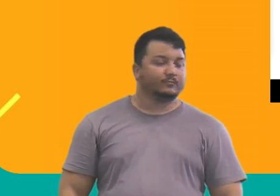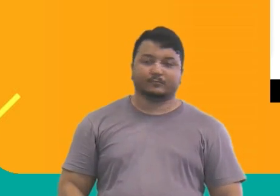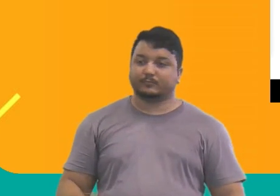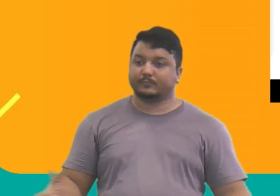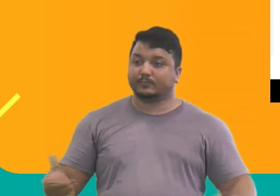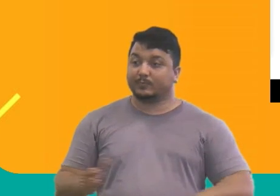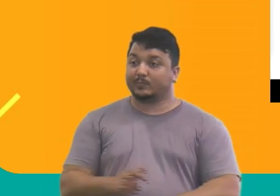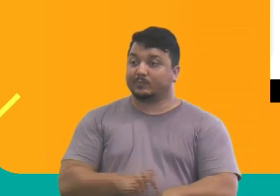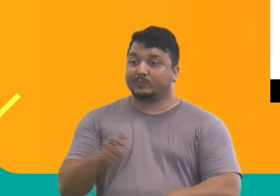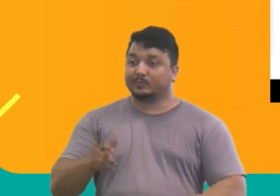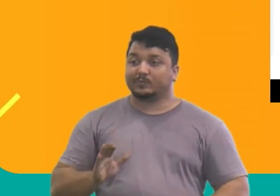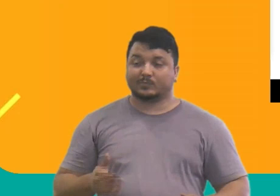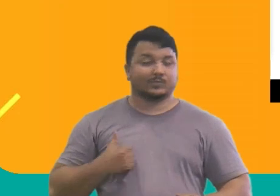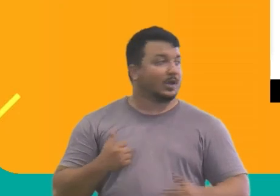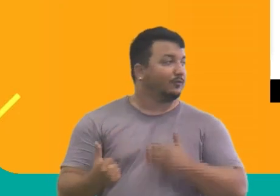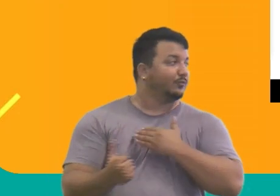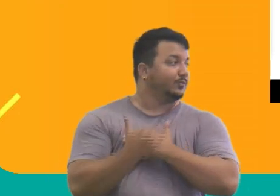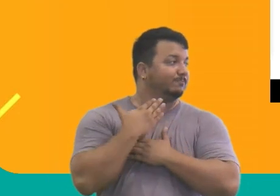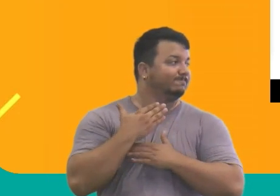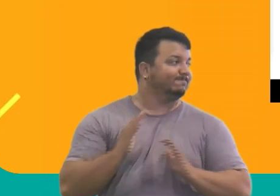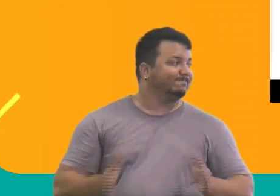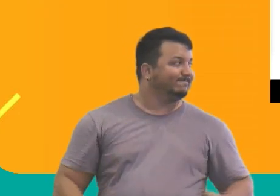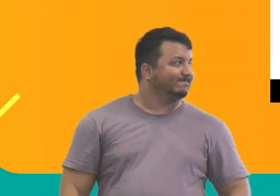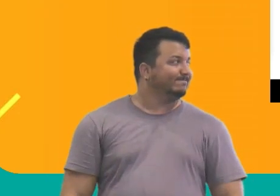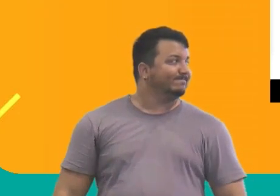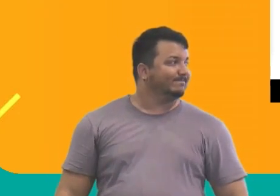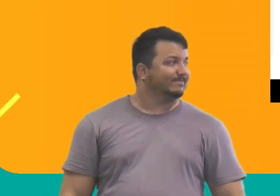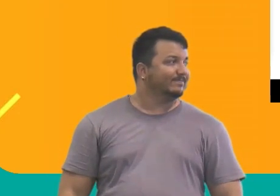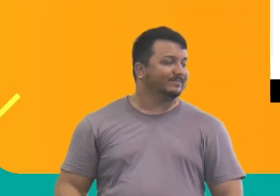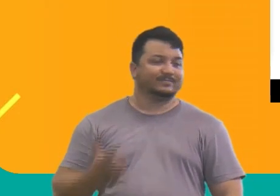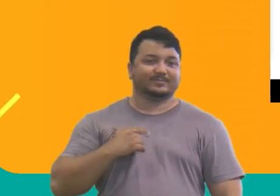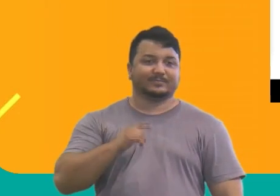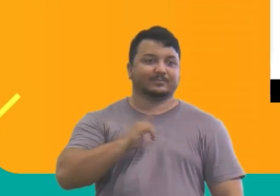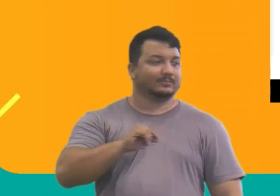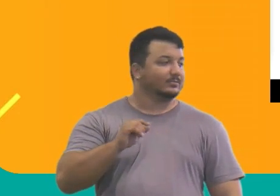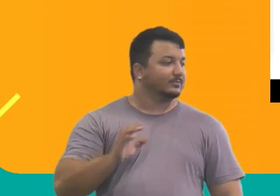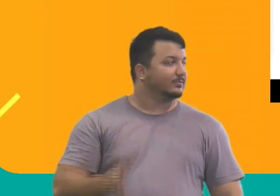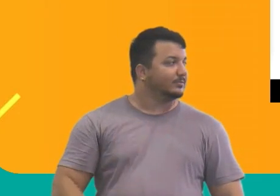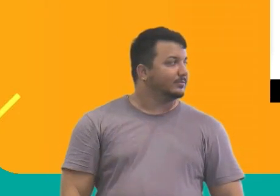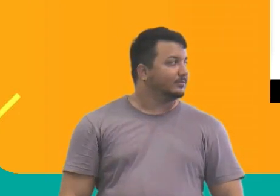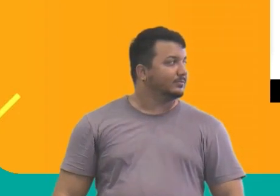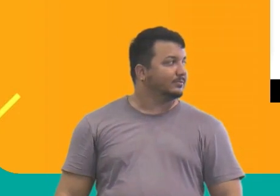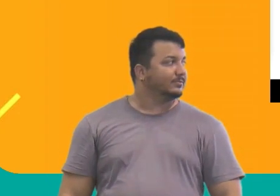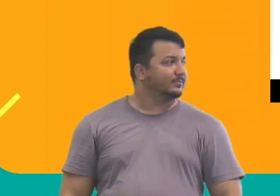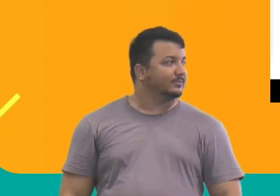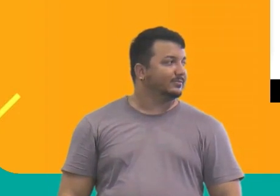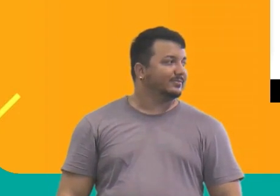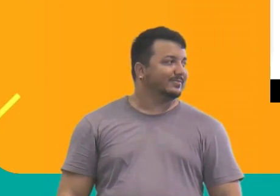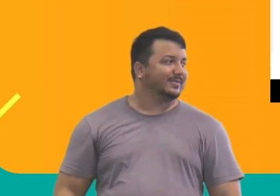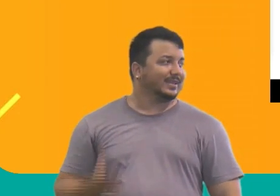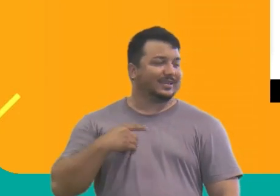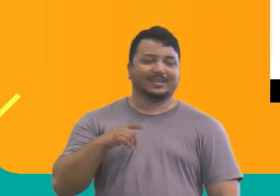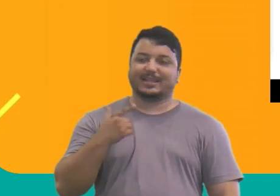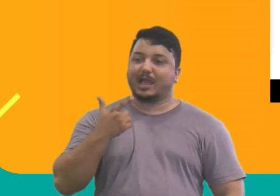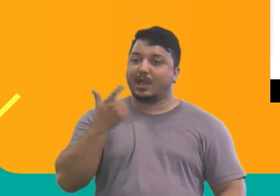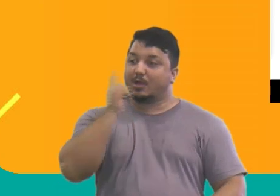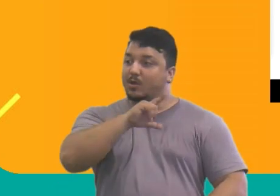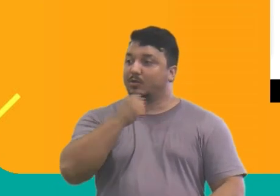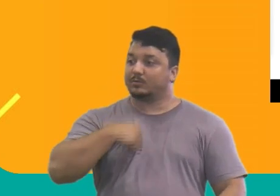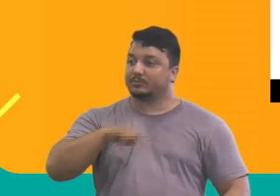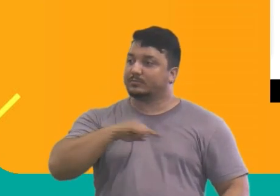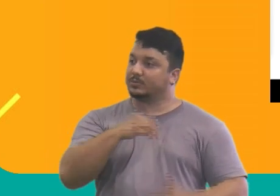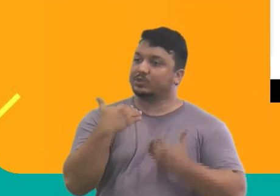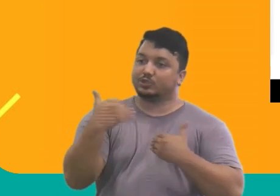na hora, já estão expulsando a gente. Batata, a gente já tá na hora, mas assim... vassoura ali atrás da porta. Chama a gente que a